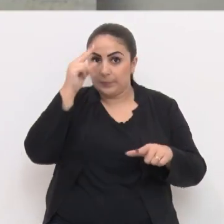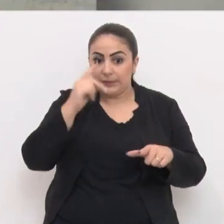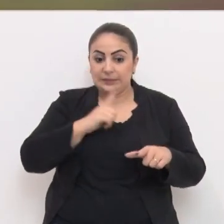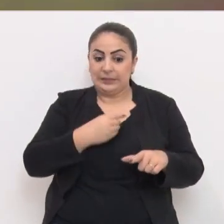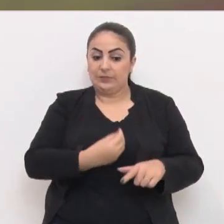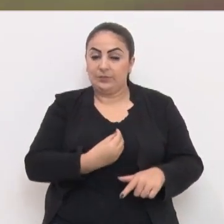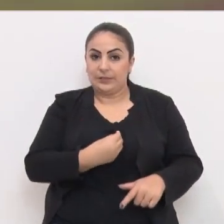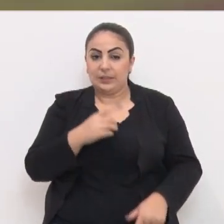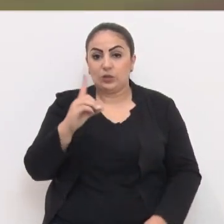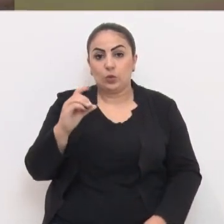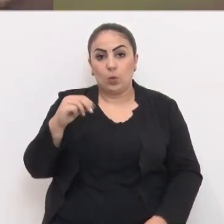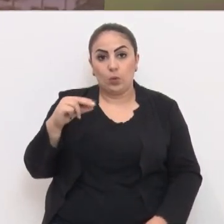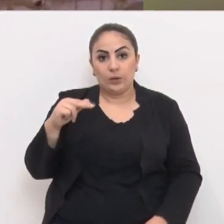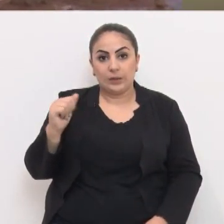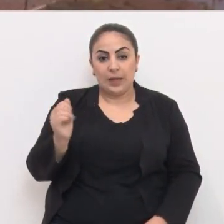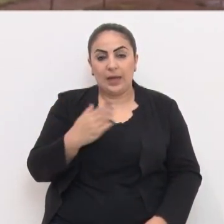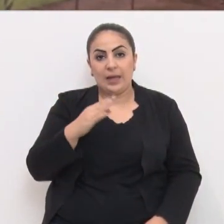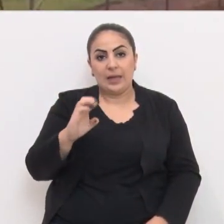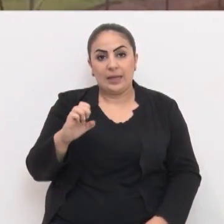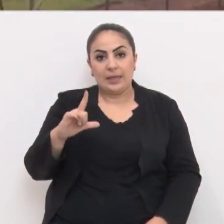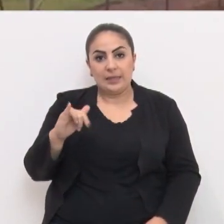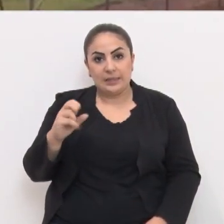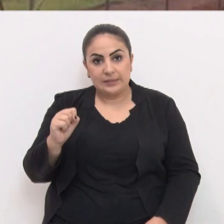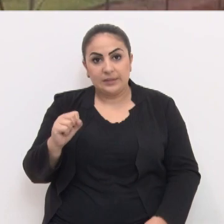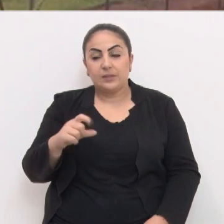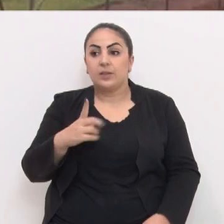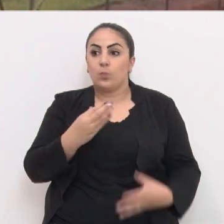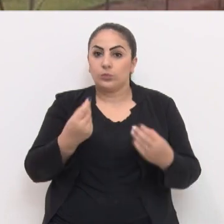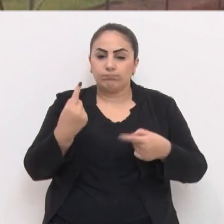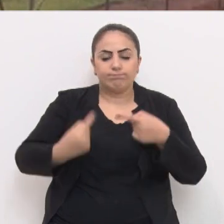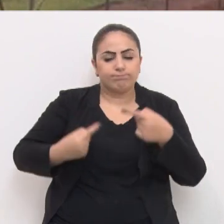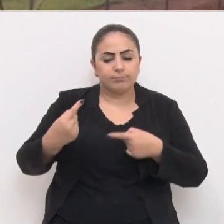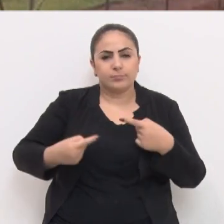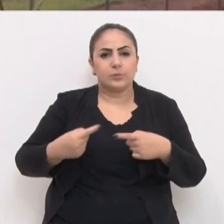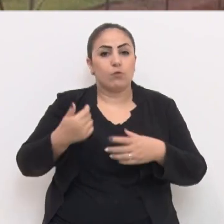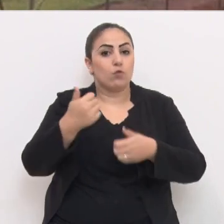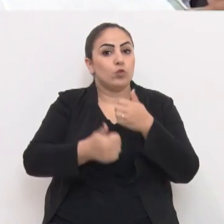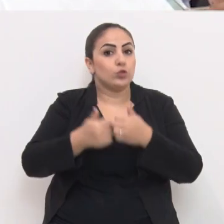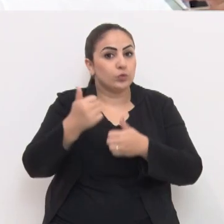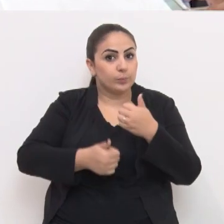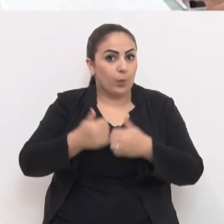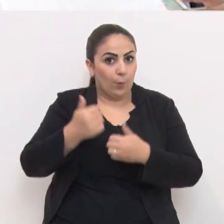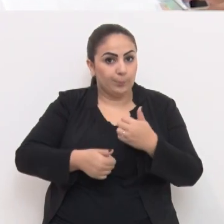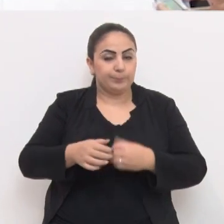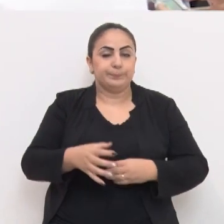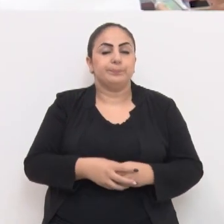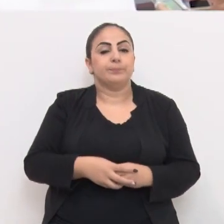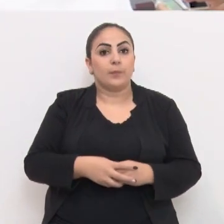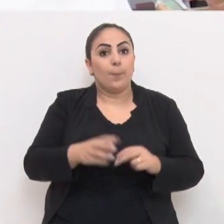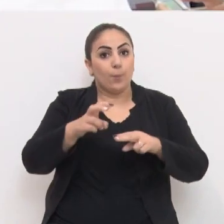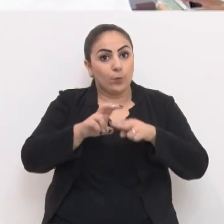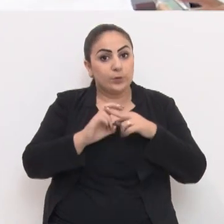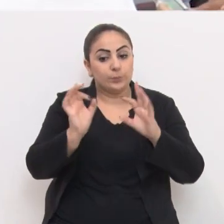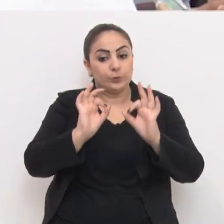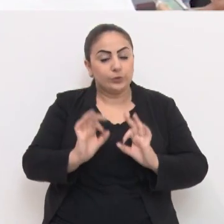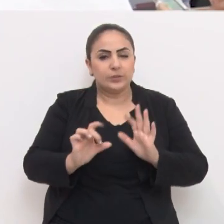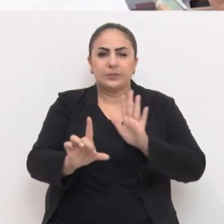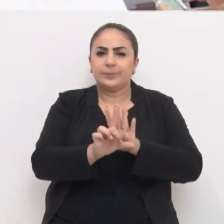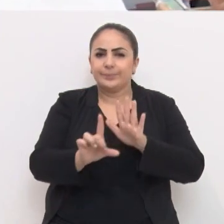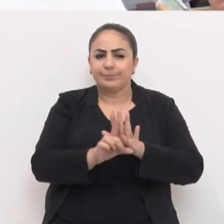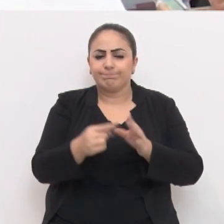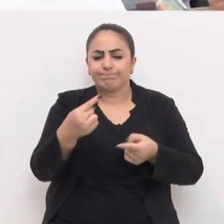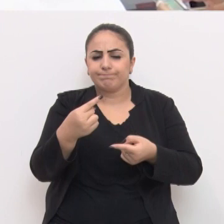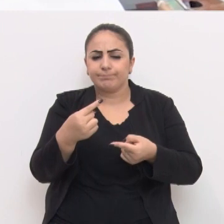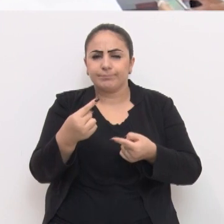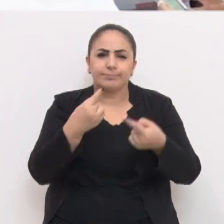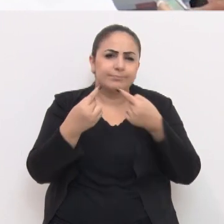Dona Elisa, já foi palco de grandes disputas do futebol amador. Por isso, o projeto de lei vem gerando